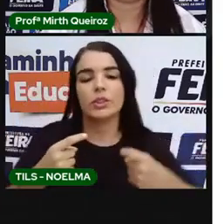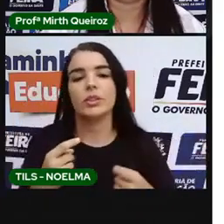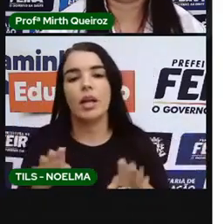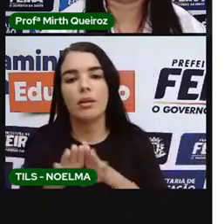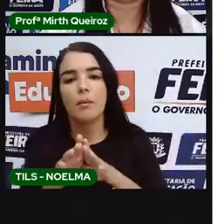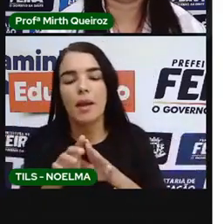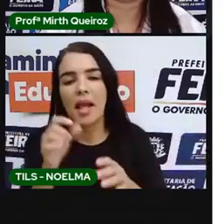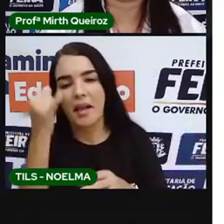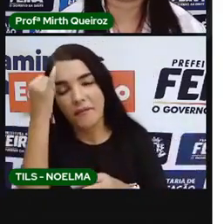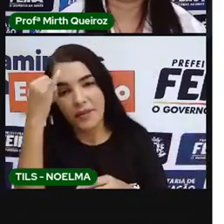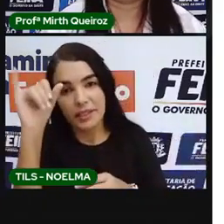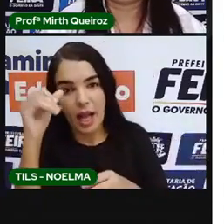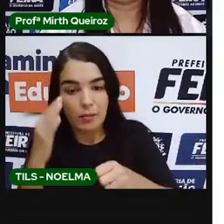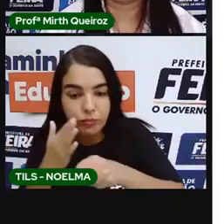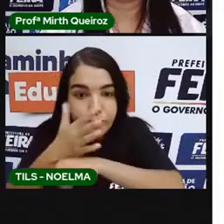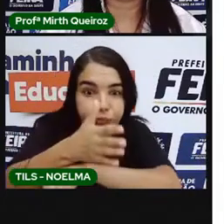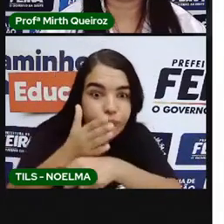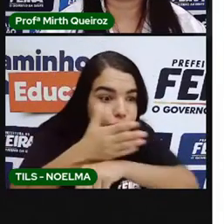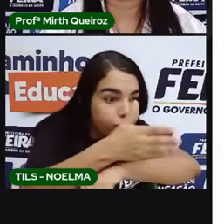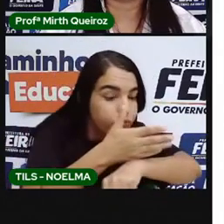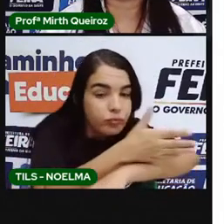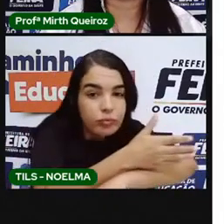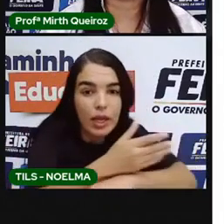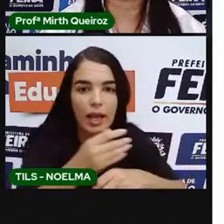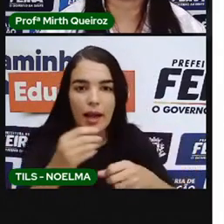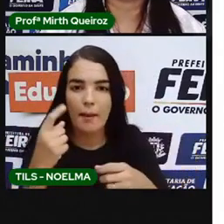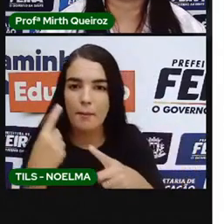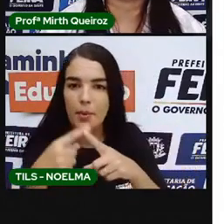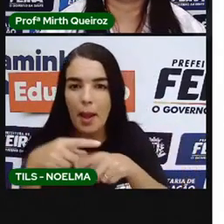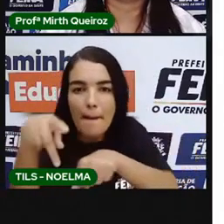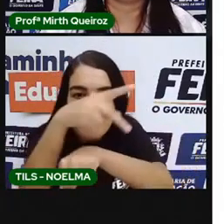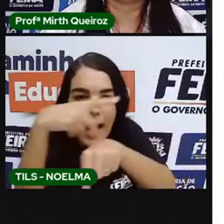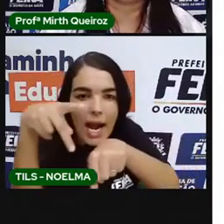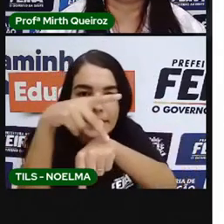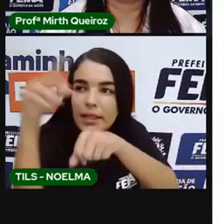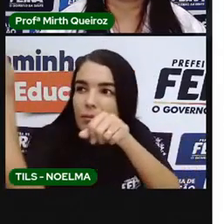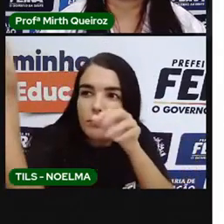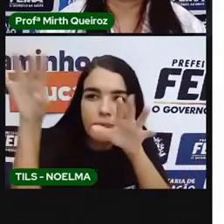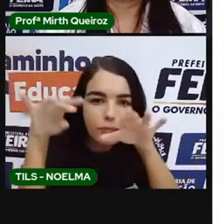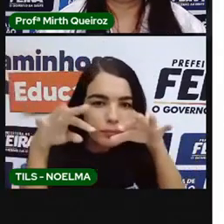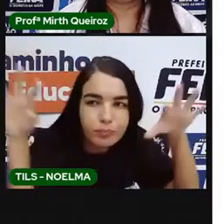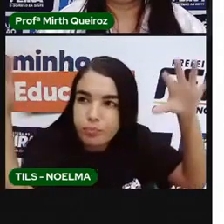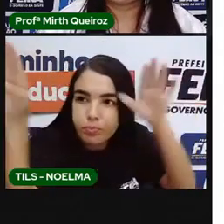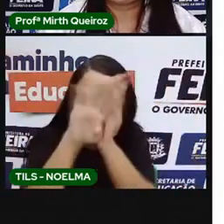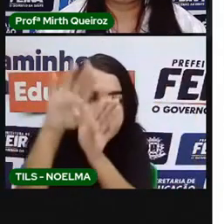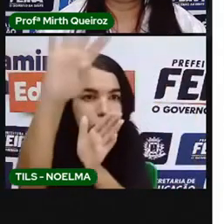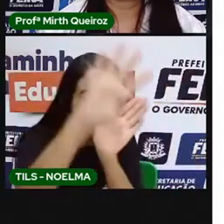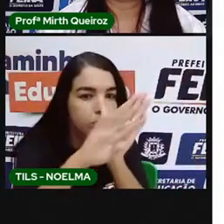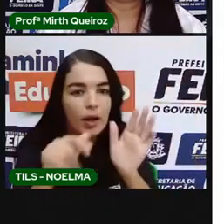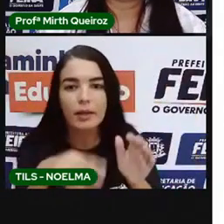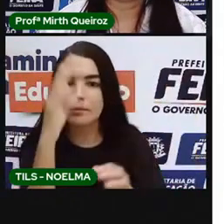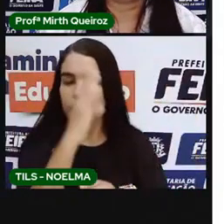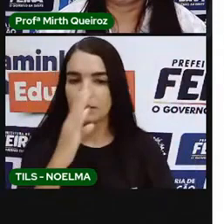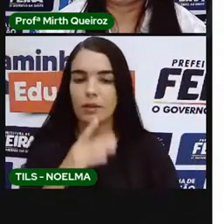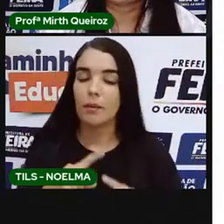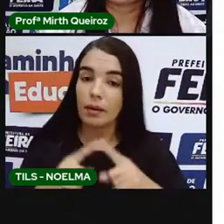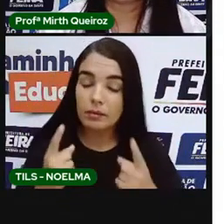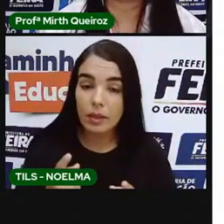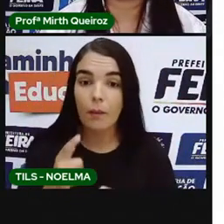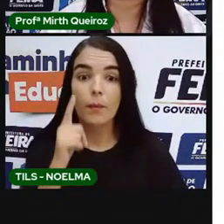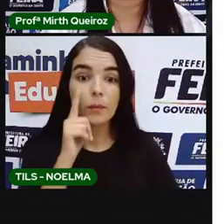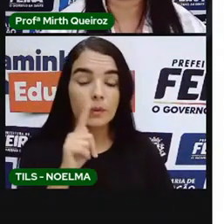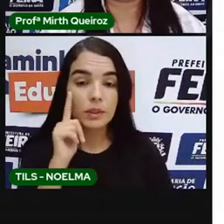invasões, que naquela época a Holanda, como outros países também tentavam invadir, né? E tentar fazer